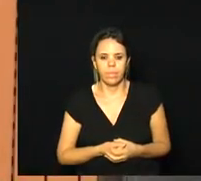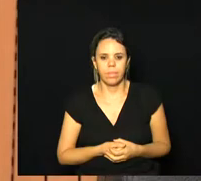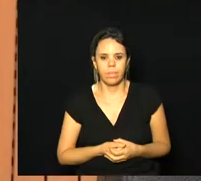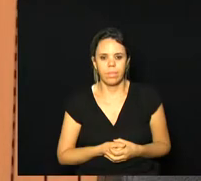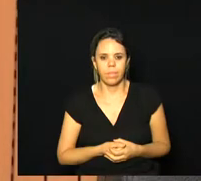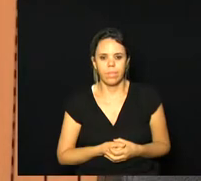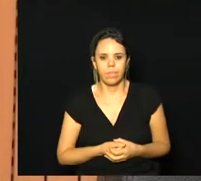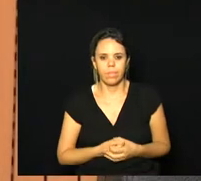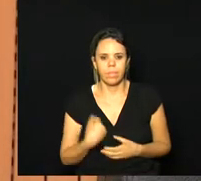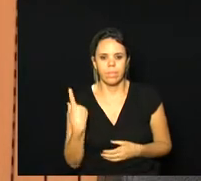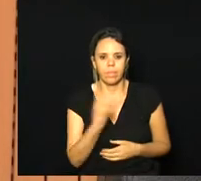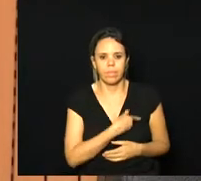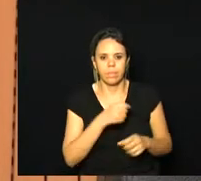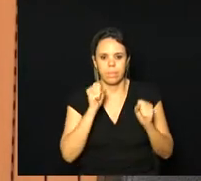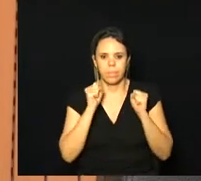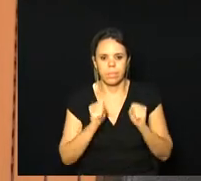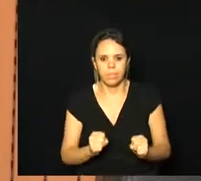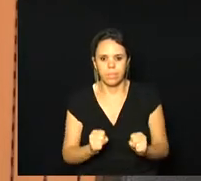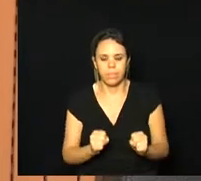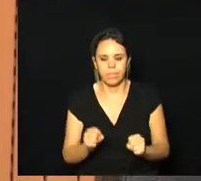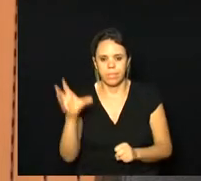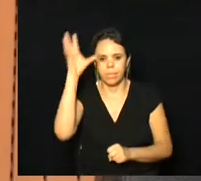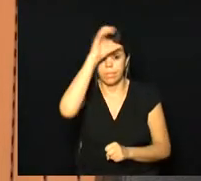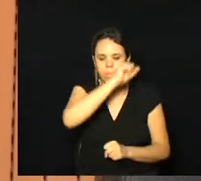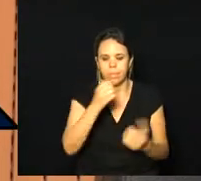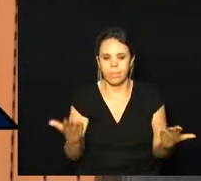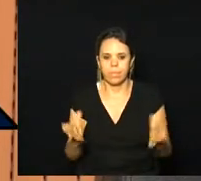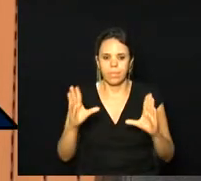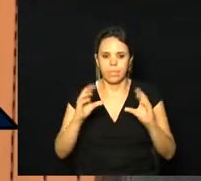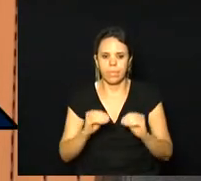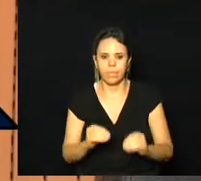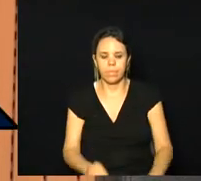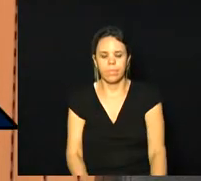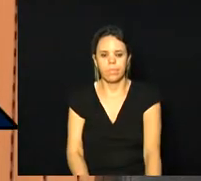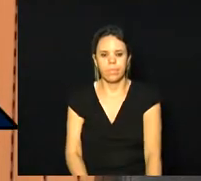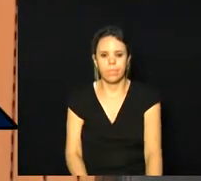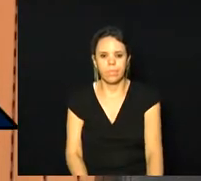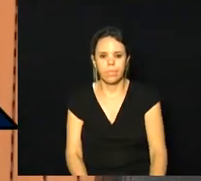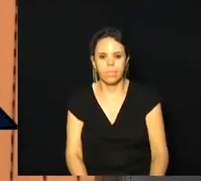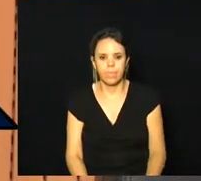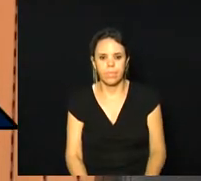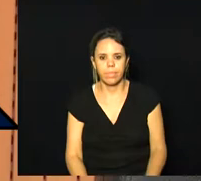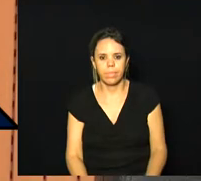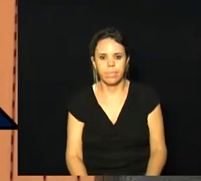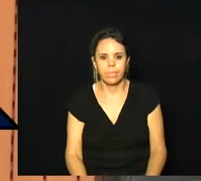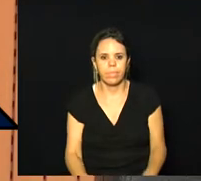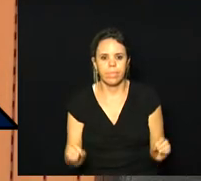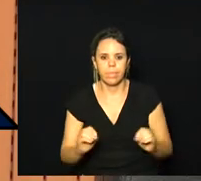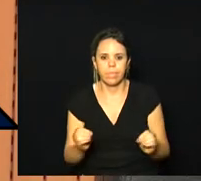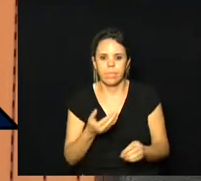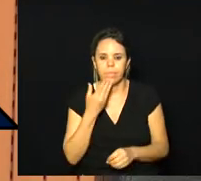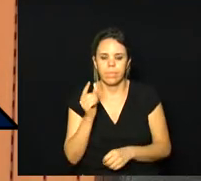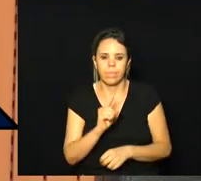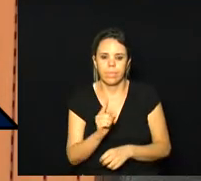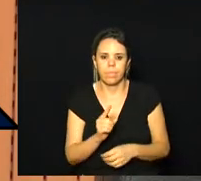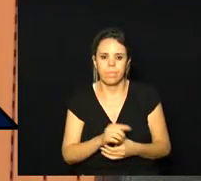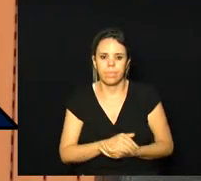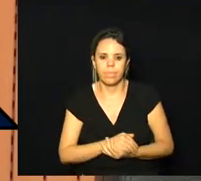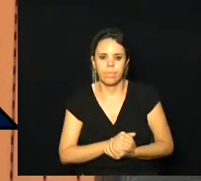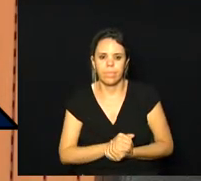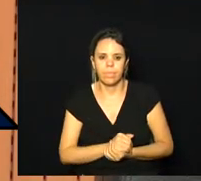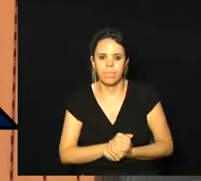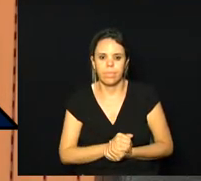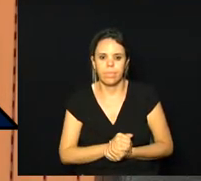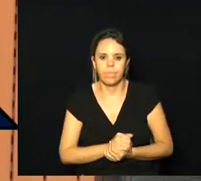Olha, o que nós podemos aprender nessa noite é que nada é fácil.